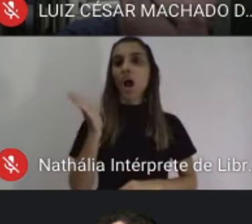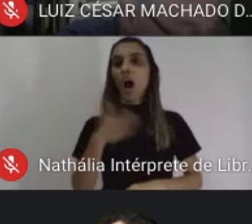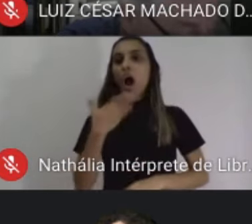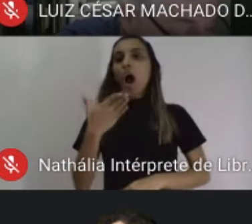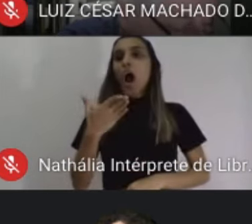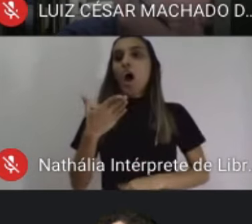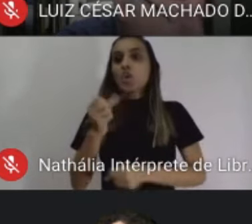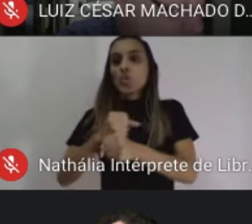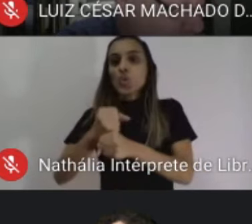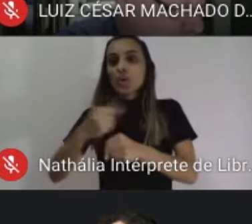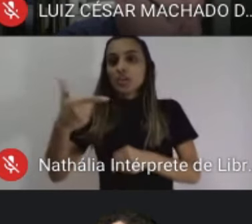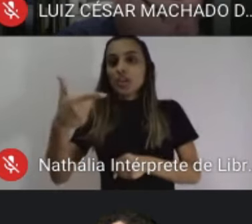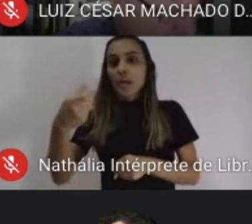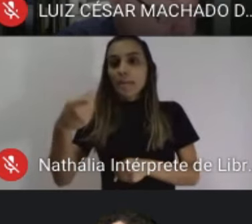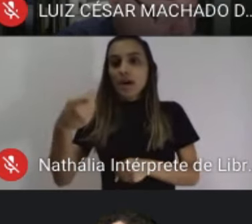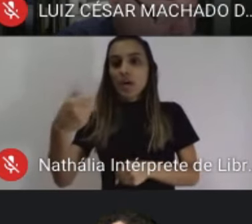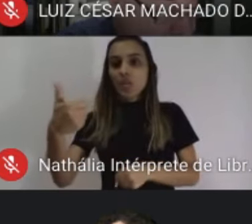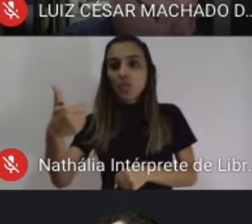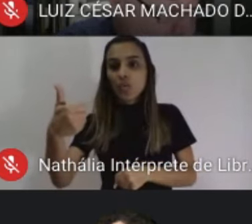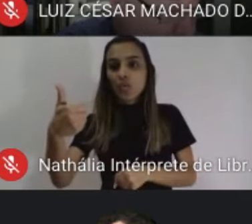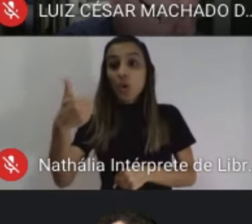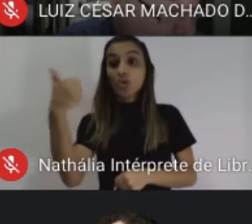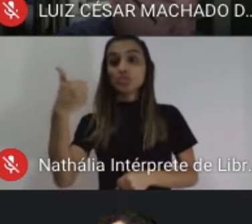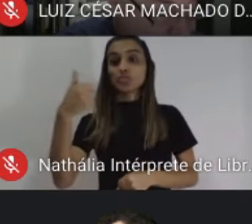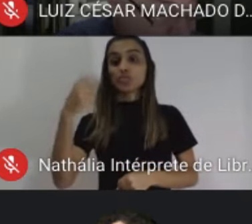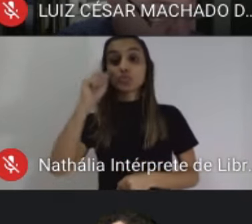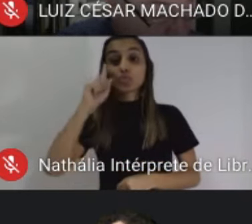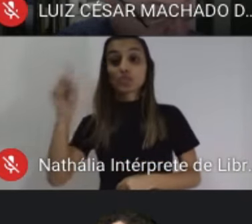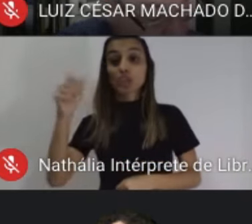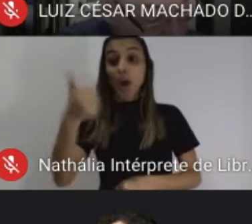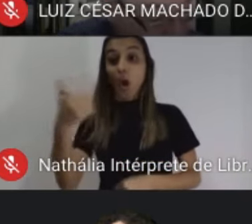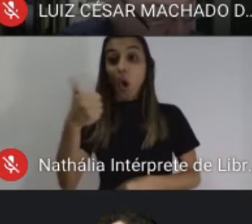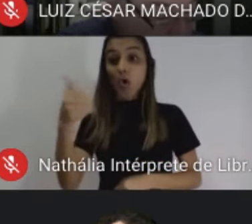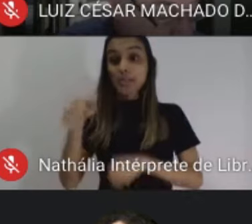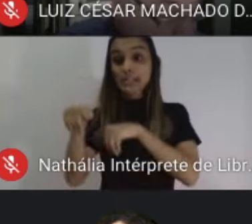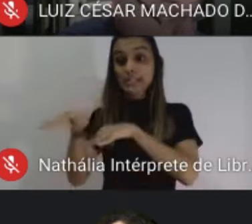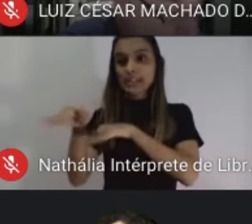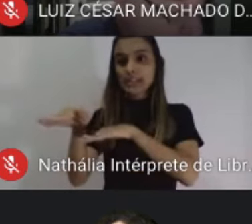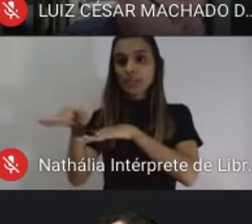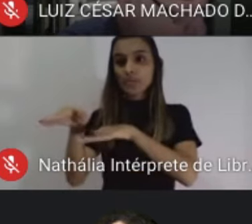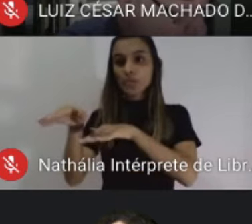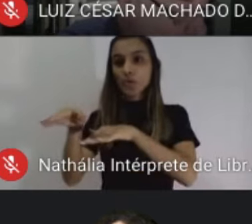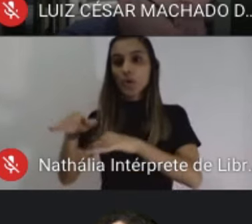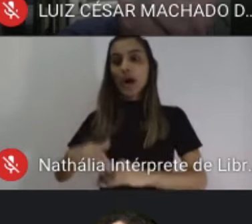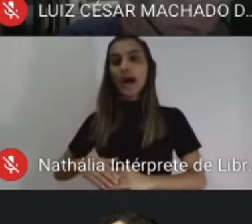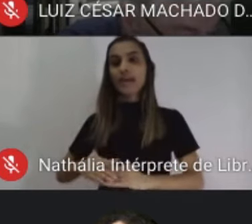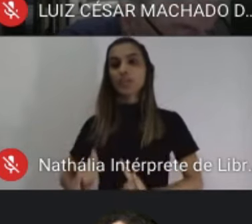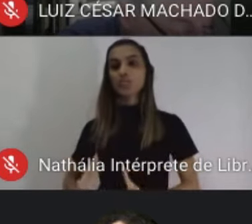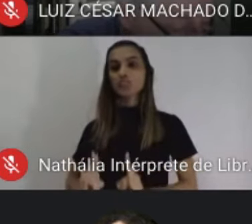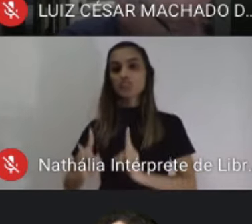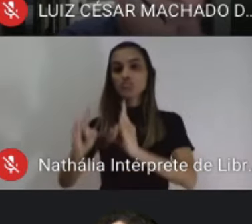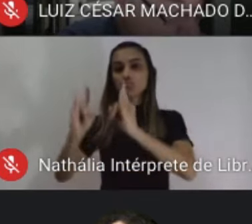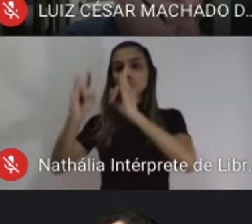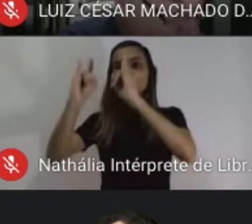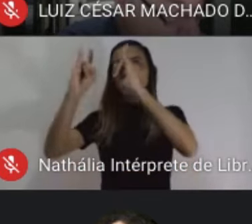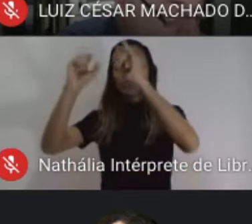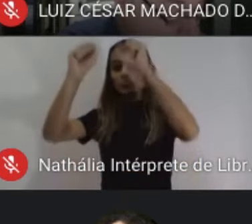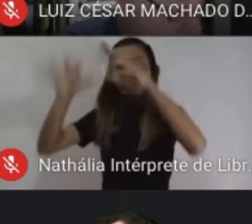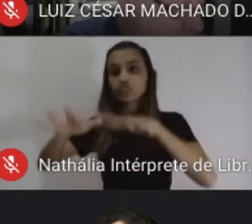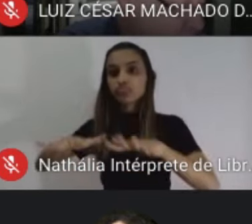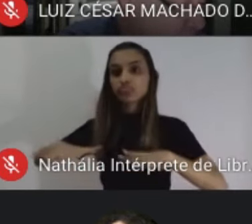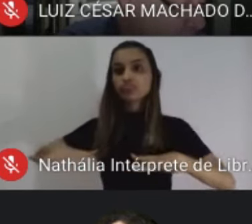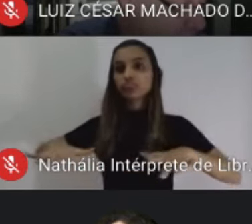fala de aula, tinha uma TV, a gente liga e vê aquilo. E aquilo mudou o mundo. E daí, novamente, se passa a olhar aquilo que